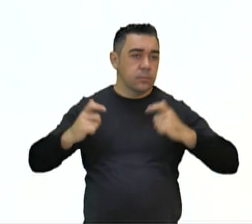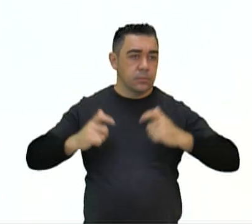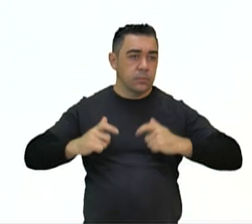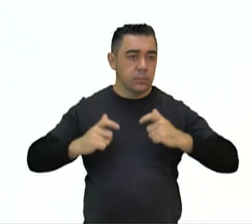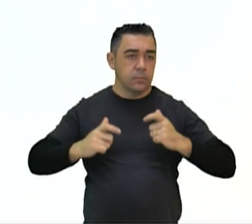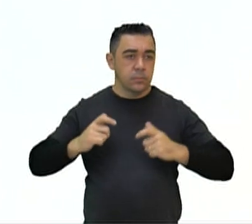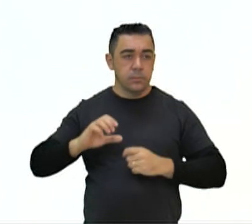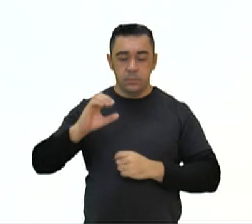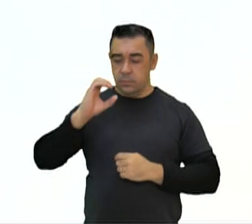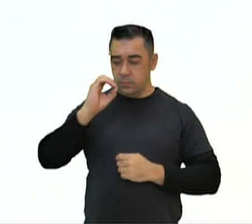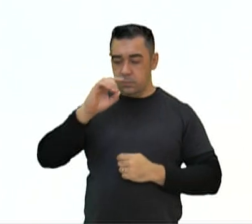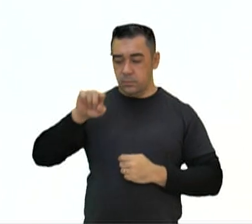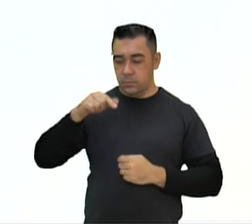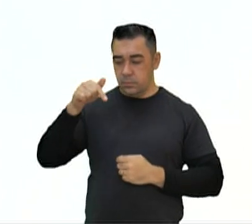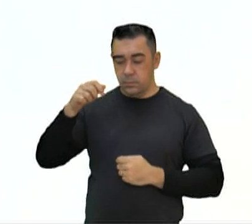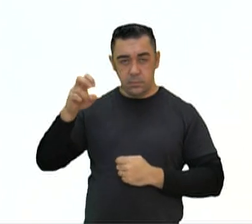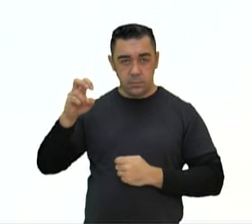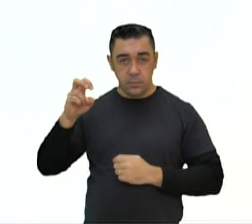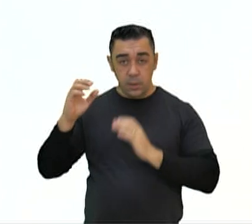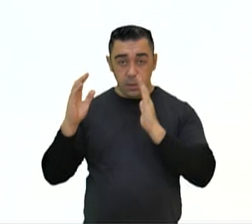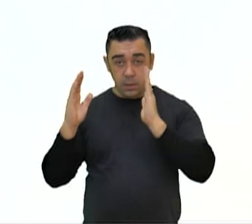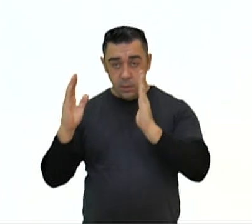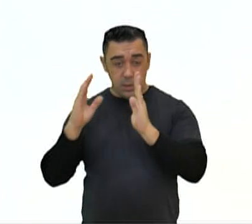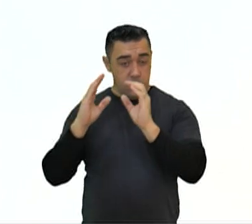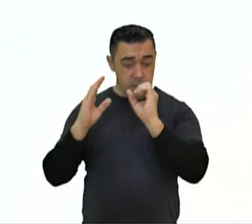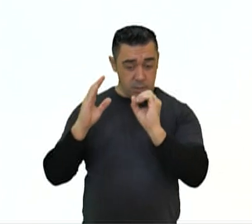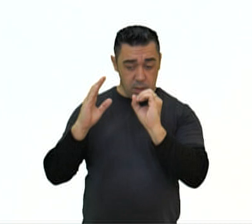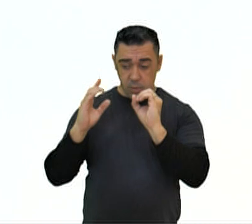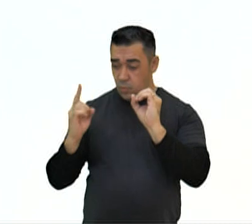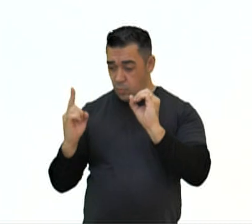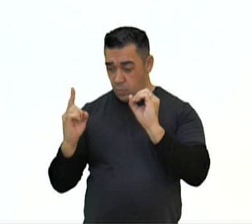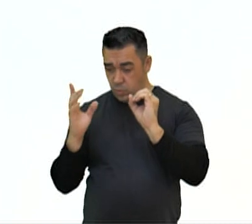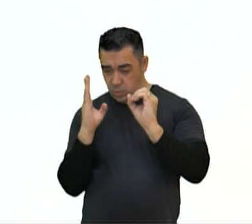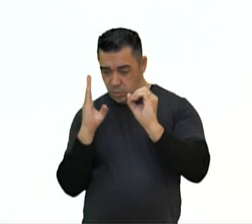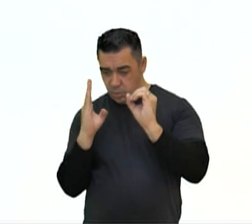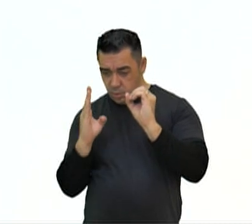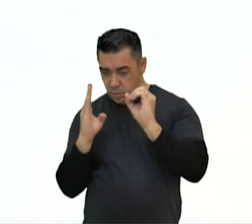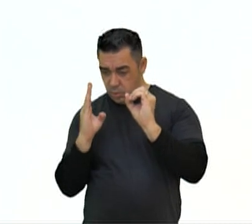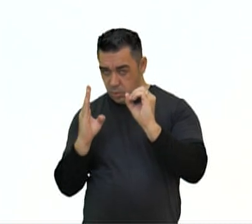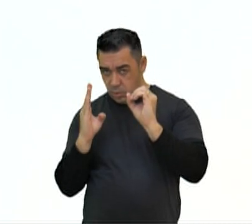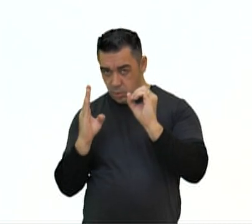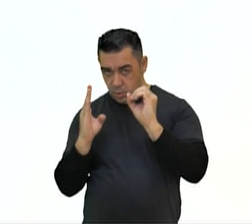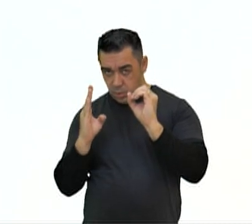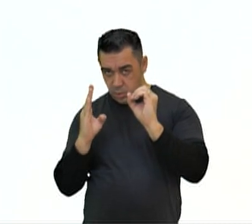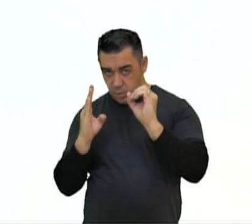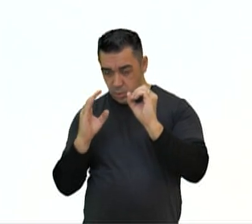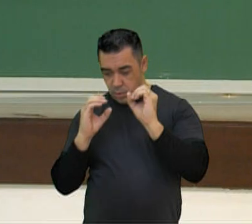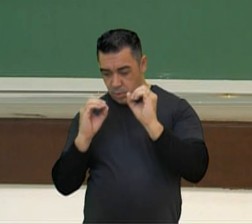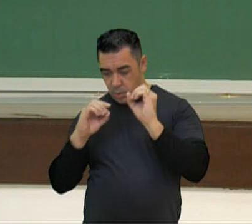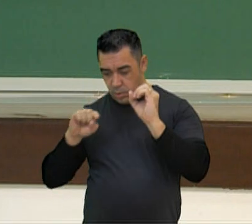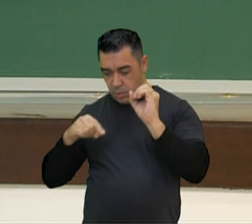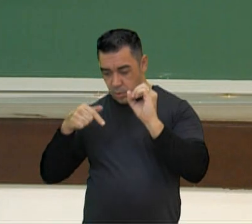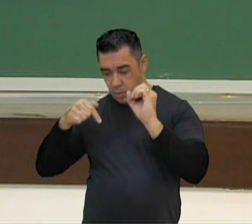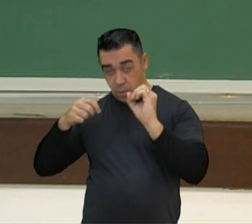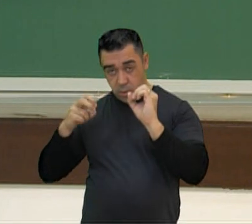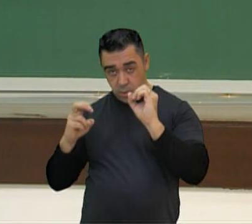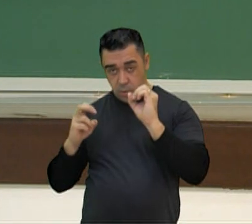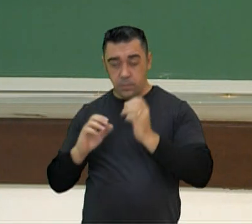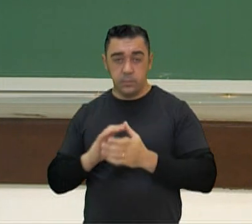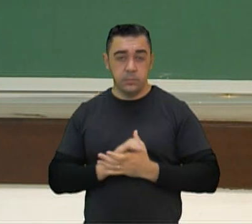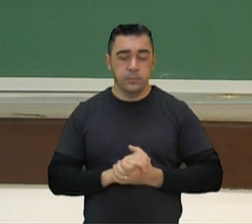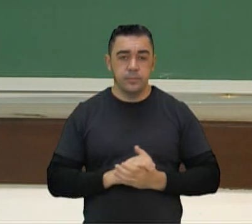0,75, ele não é nem o 1 e nem o 0. Ele é uma fração, uma parte. A letra